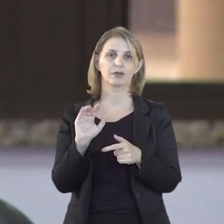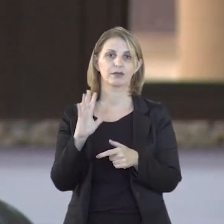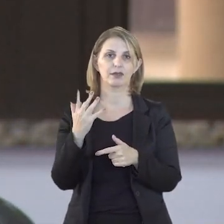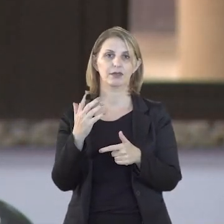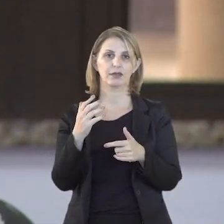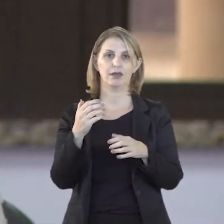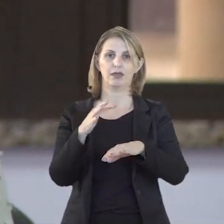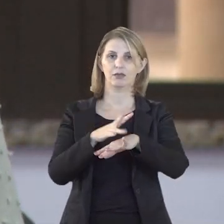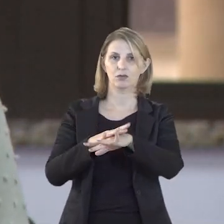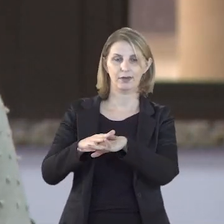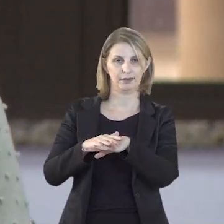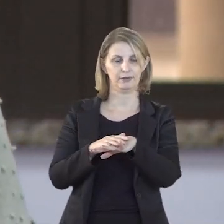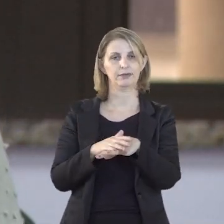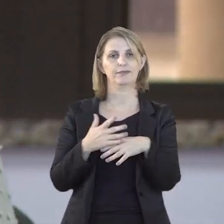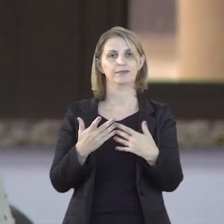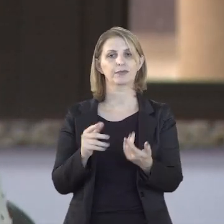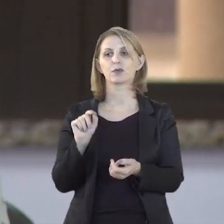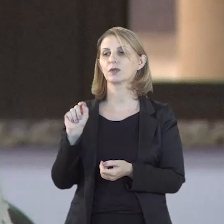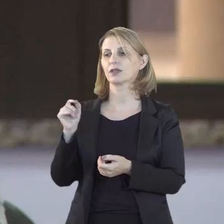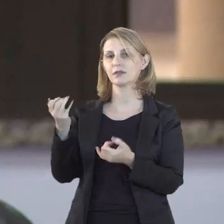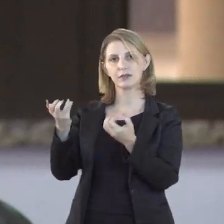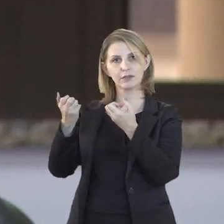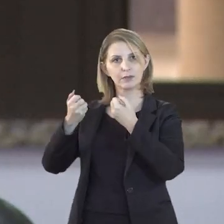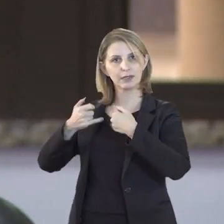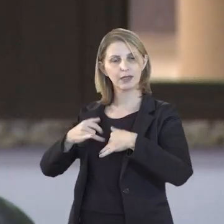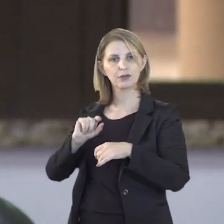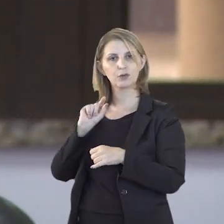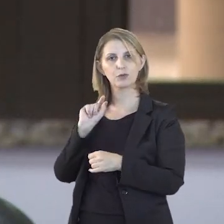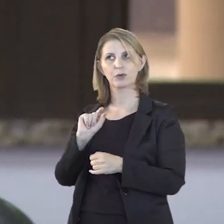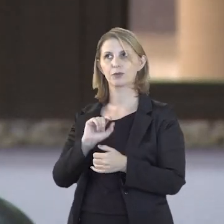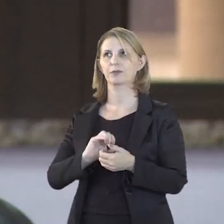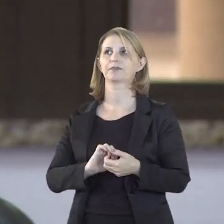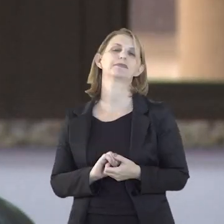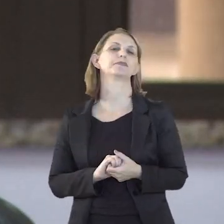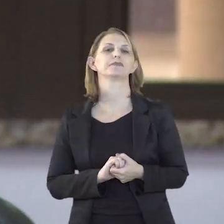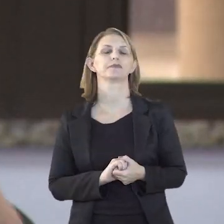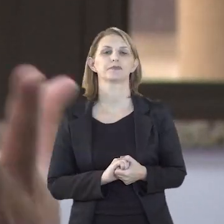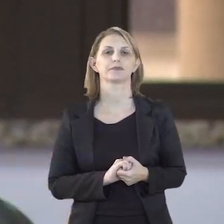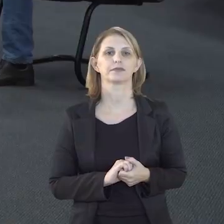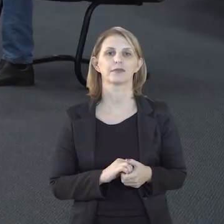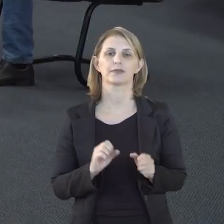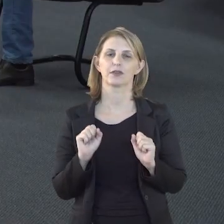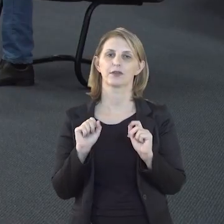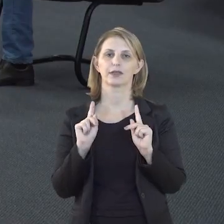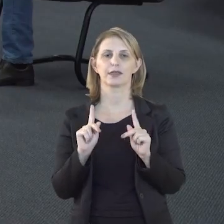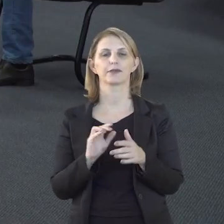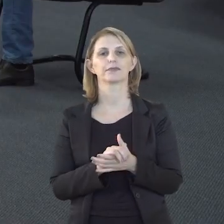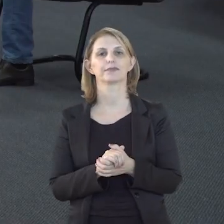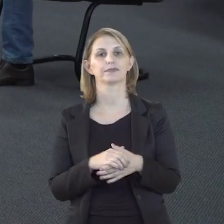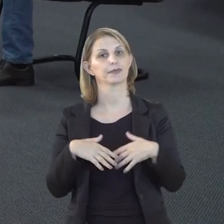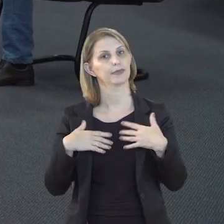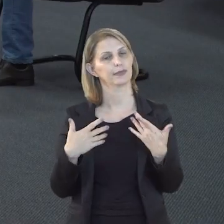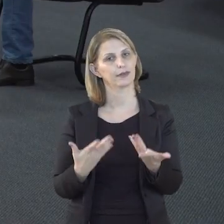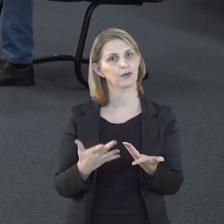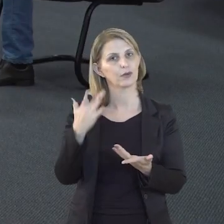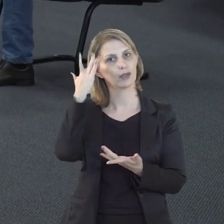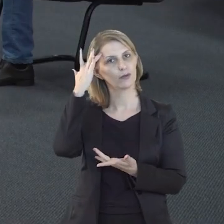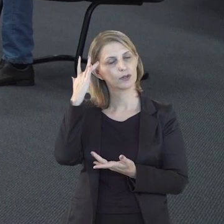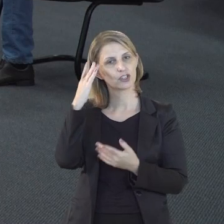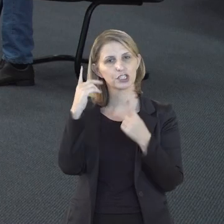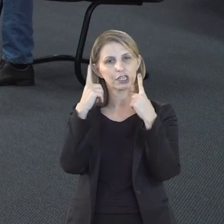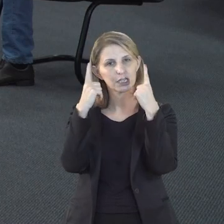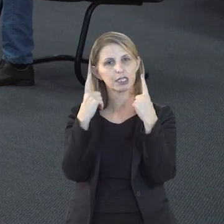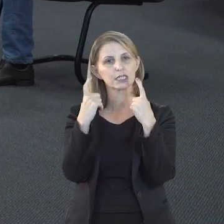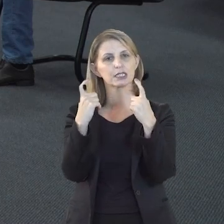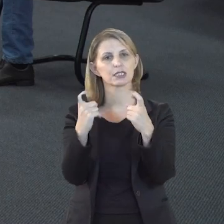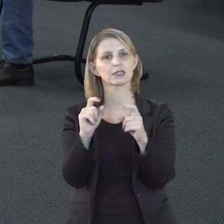corpo físico do que ele precisa. E isso vai gerar algumas outras descompensações. Eu queria que você falasse um pouquinho sobre isso para nós.